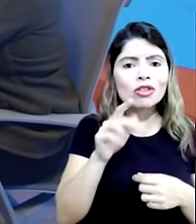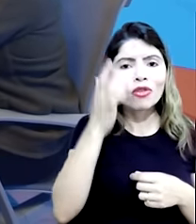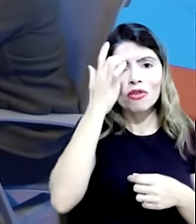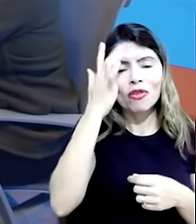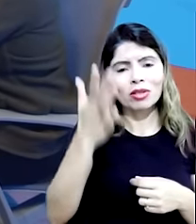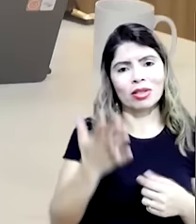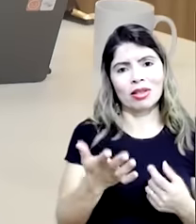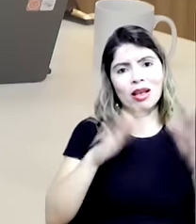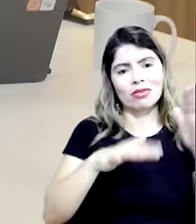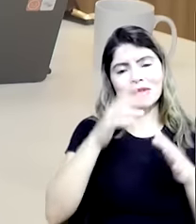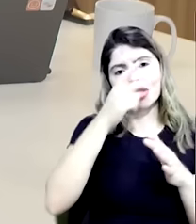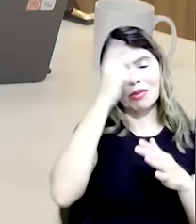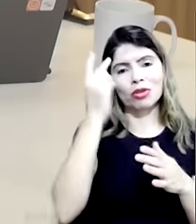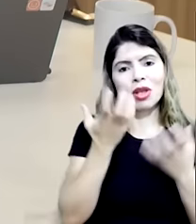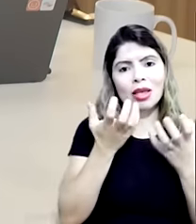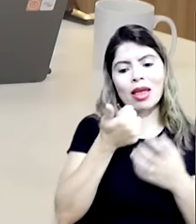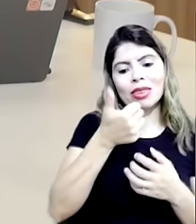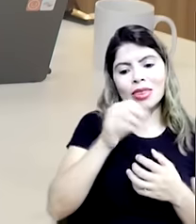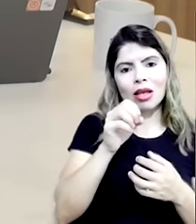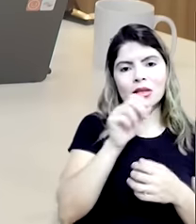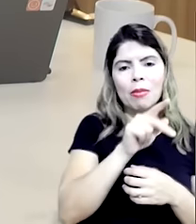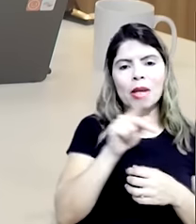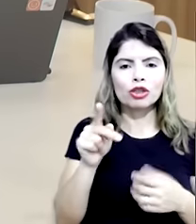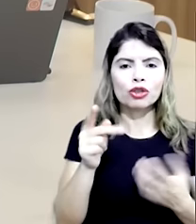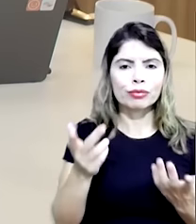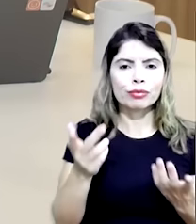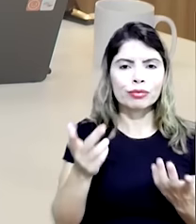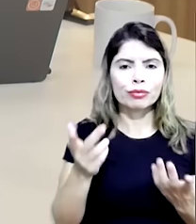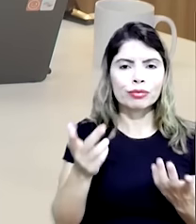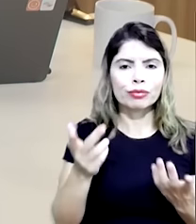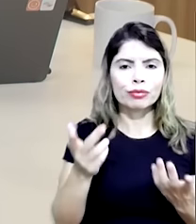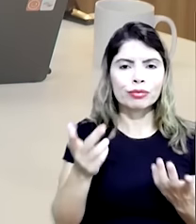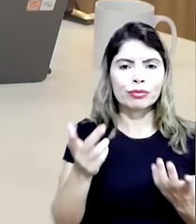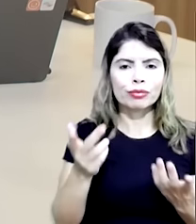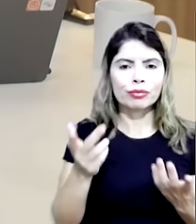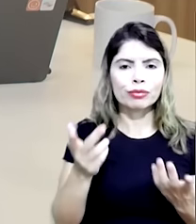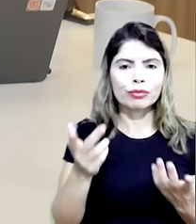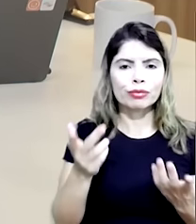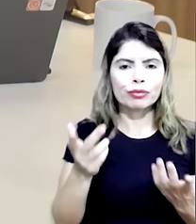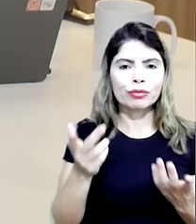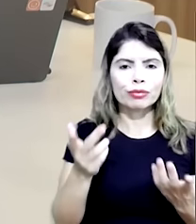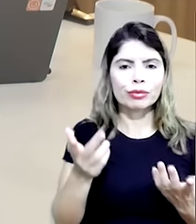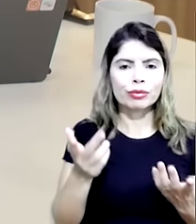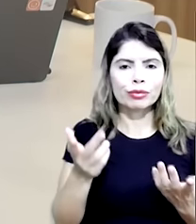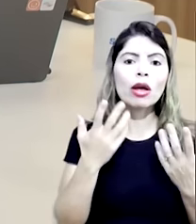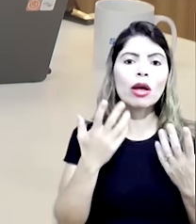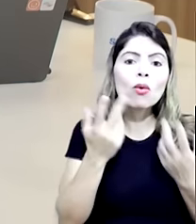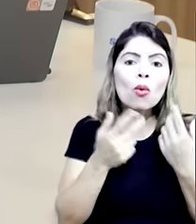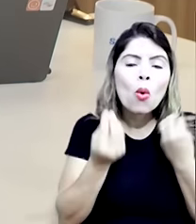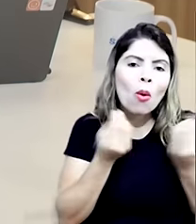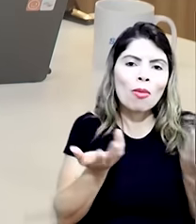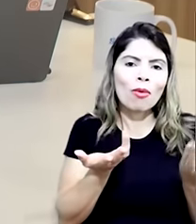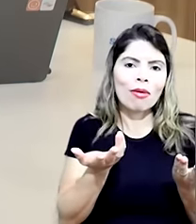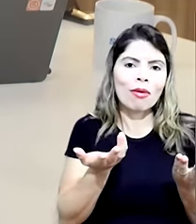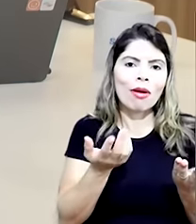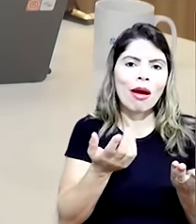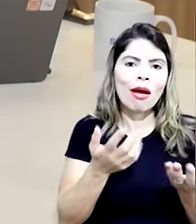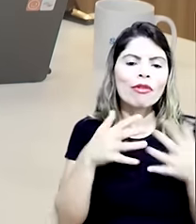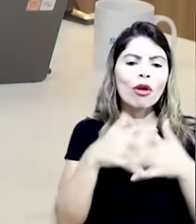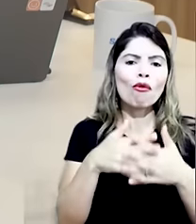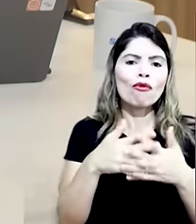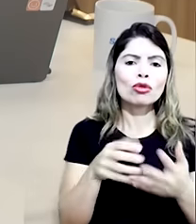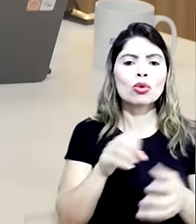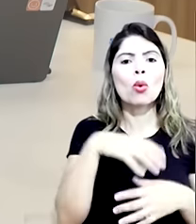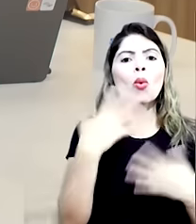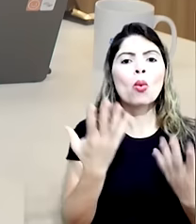vezes a pessoa quer usar 10 aplicativos e isso vira uma mais uma barreira para ela não fotografar e para ela não fazer vídeos né exatamente E falando em